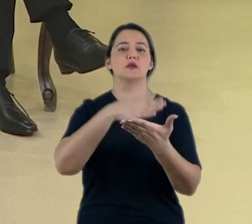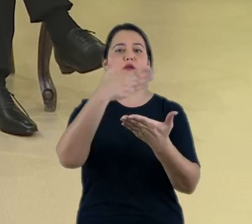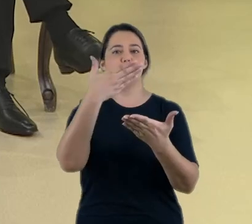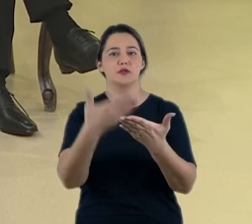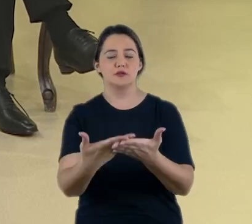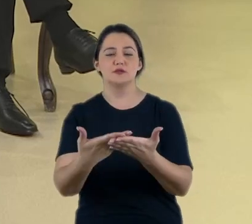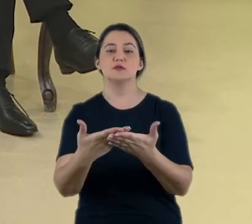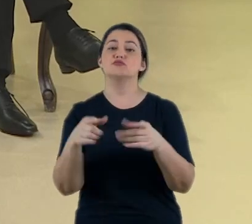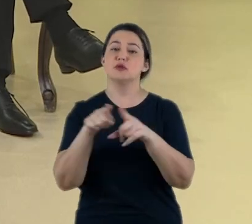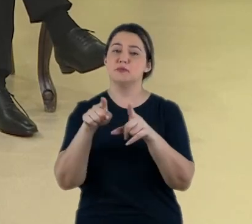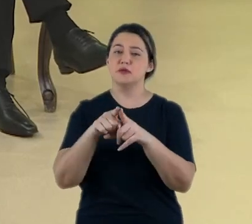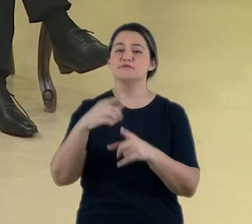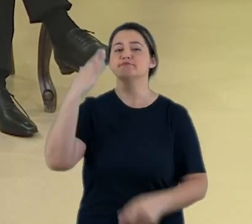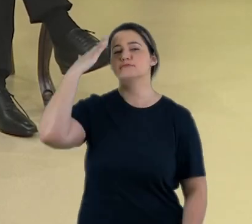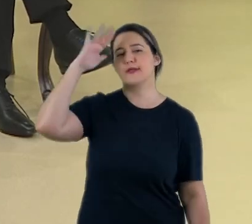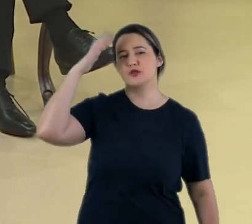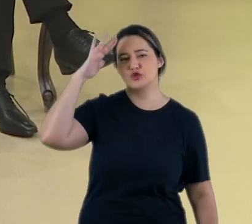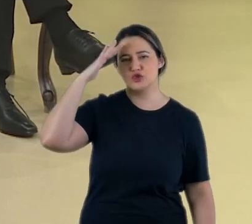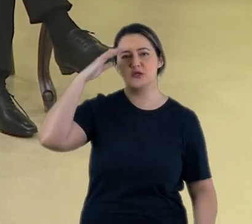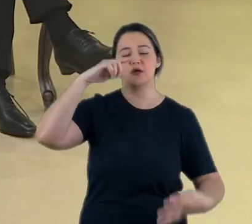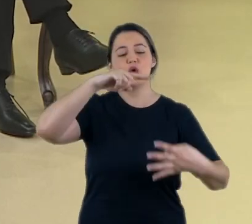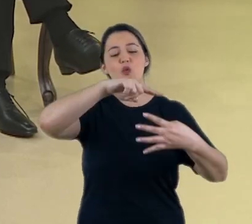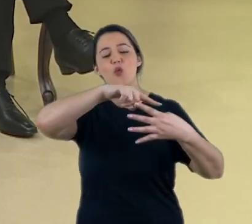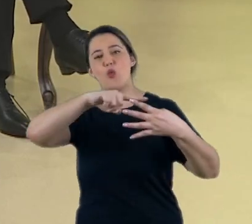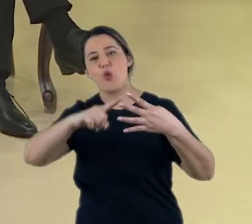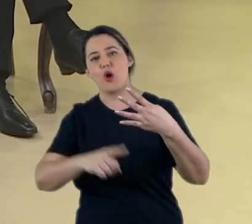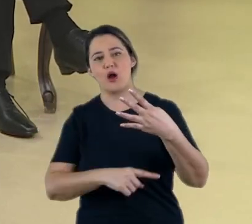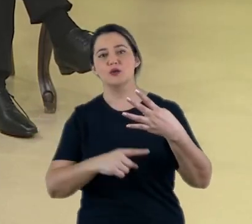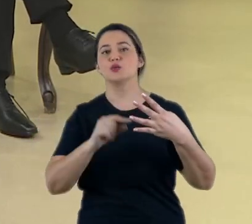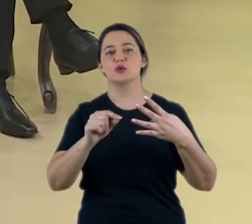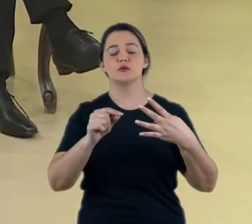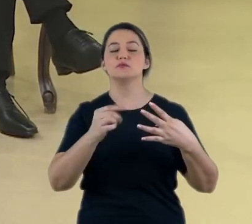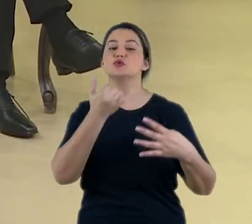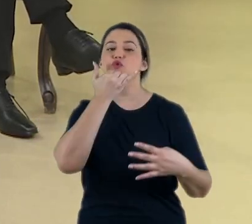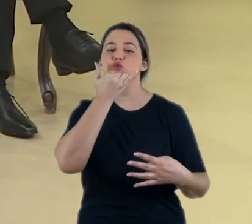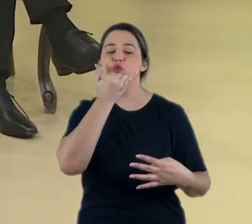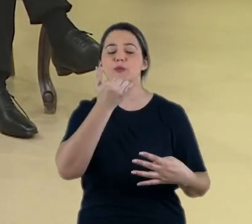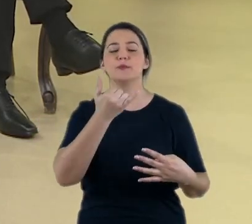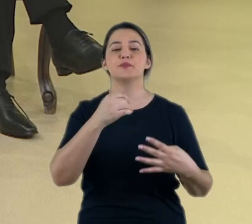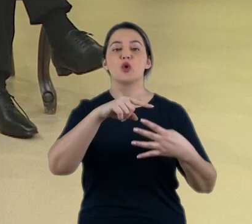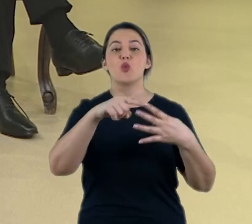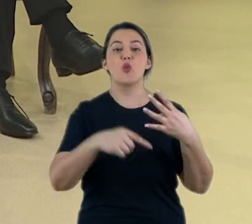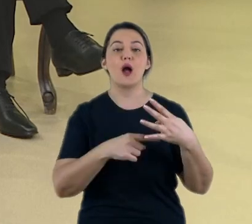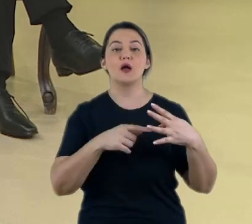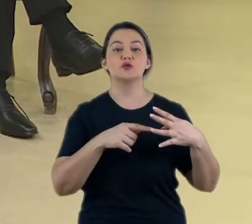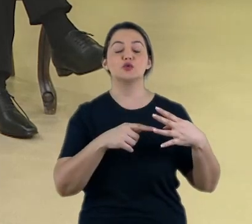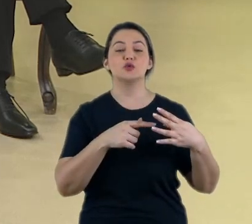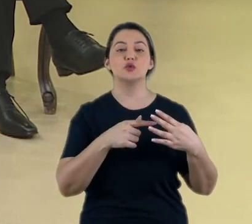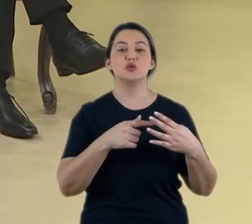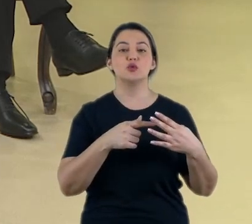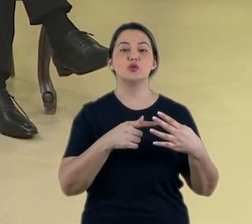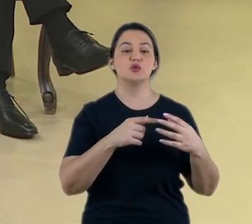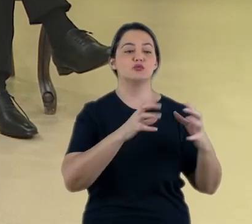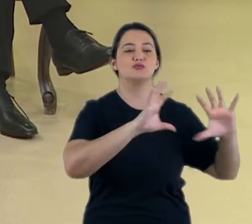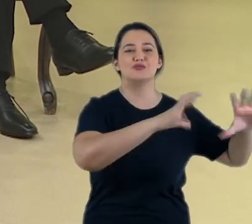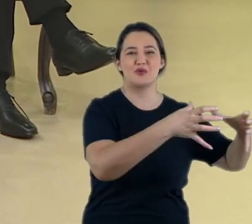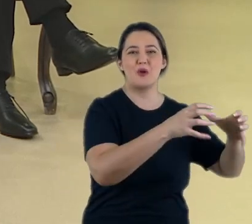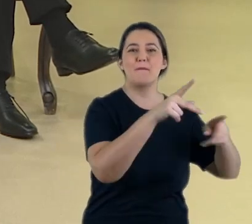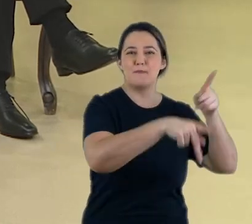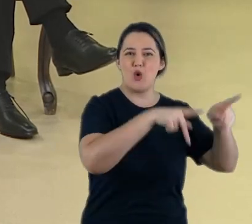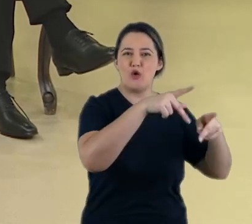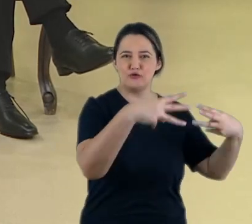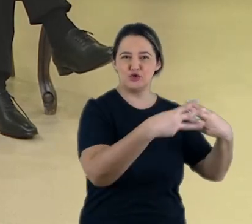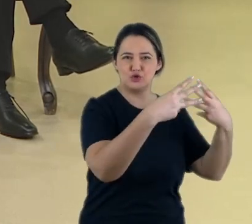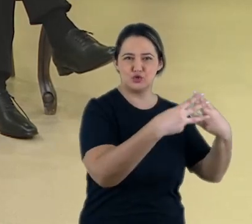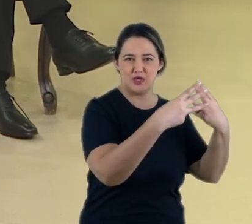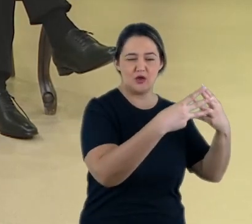interpretação ou a alusão aos 4 grandes exílios do povo judeu. Aliás, 4 exílios que